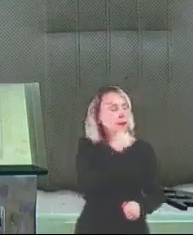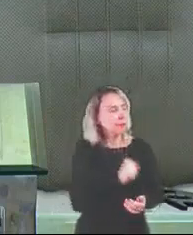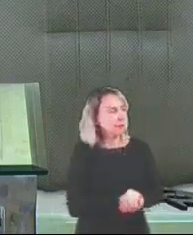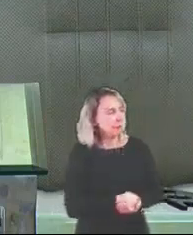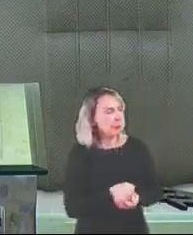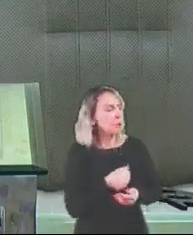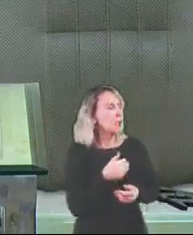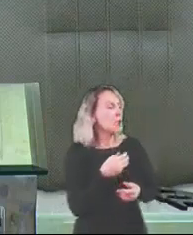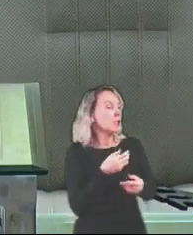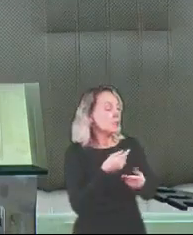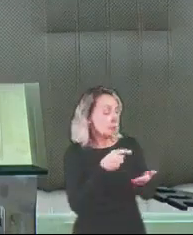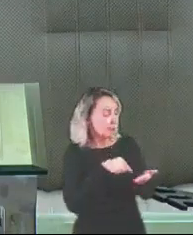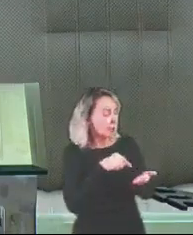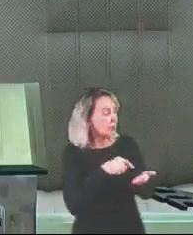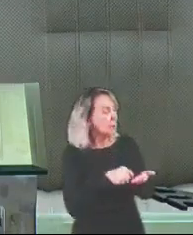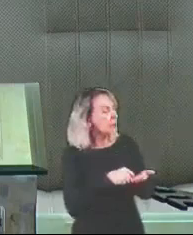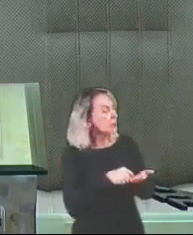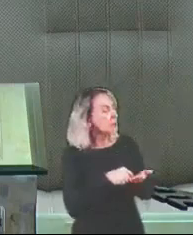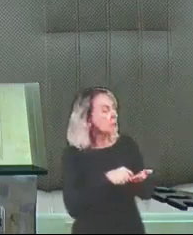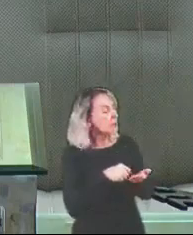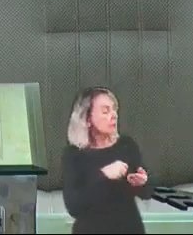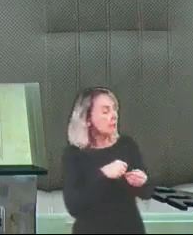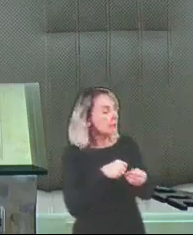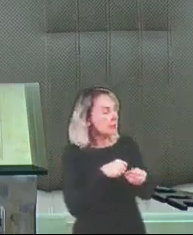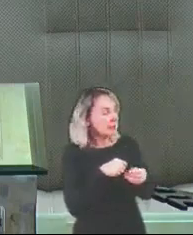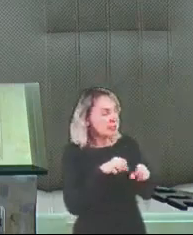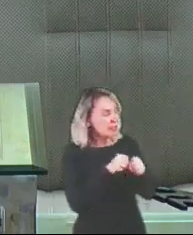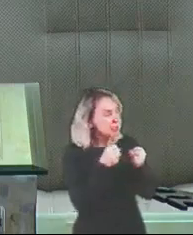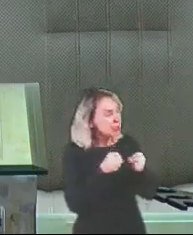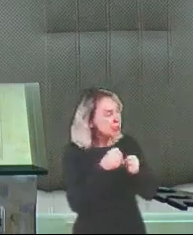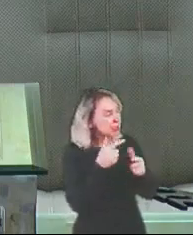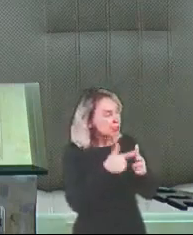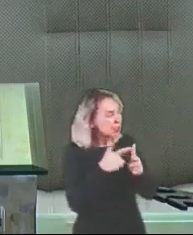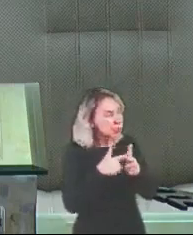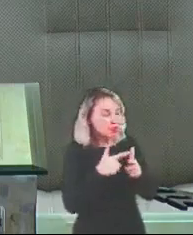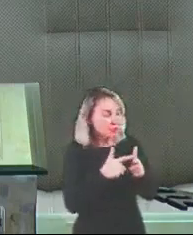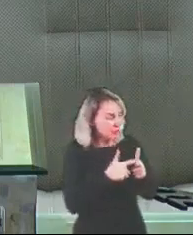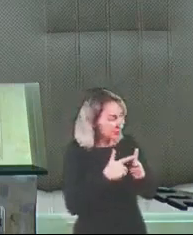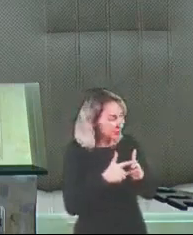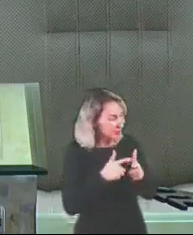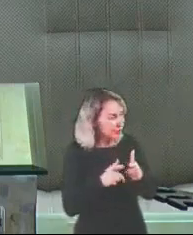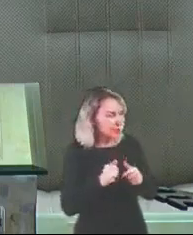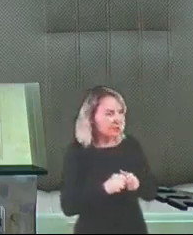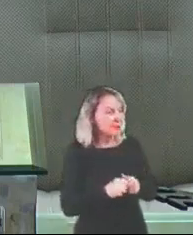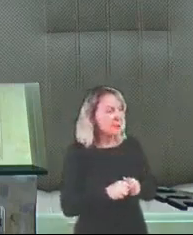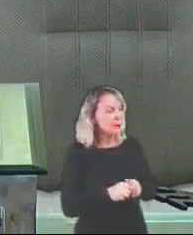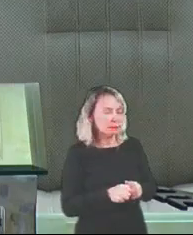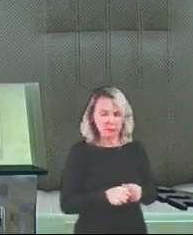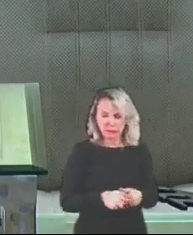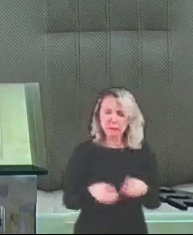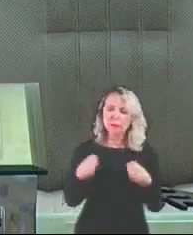Ela disse: para tirar o meu dízimo. A primeira coisa é o dízimo. Ela tem 10 anos, irmãos.